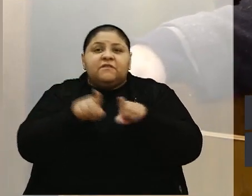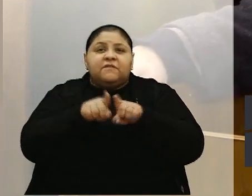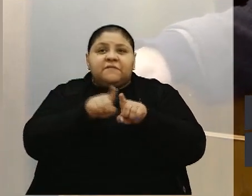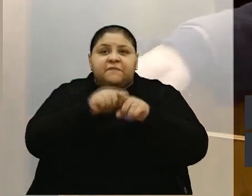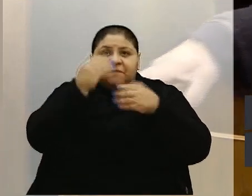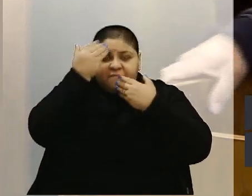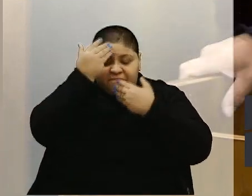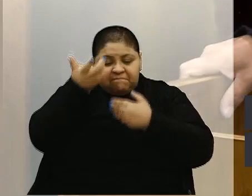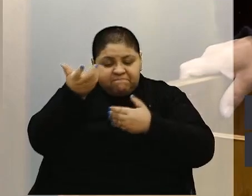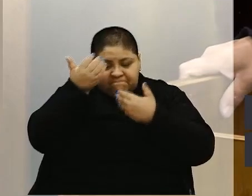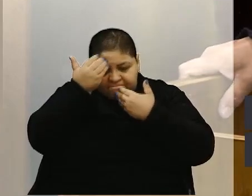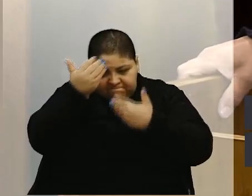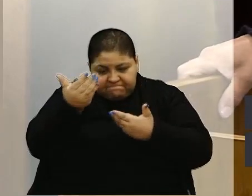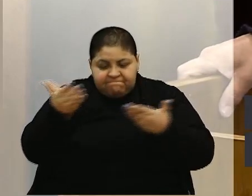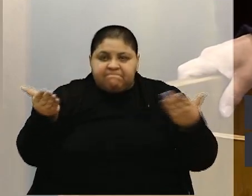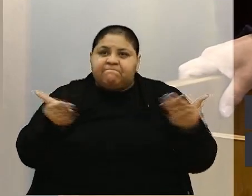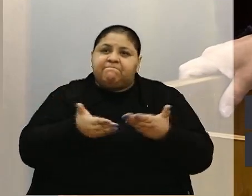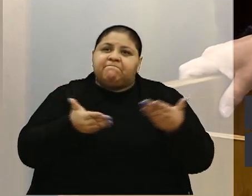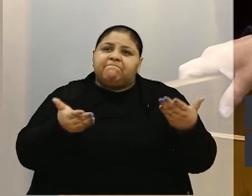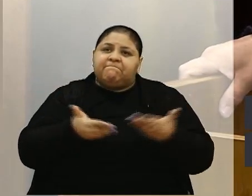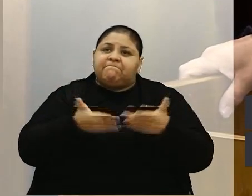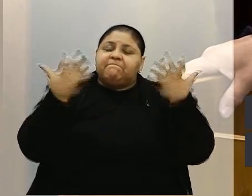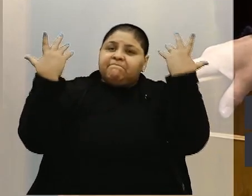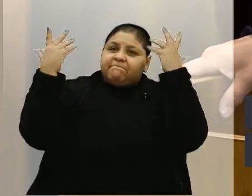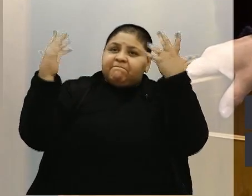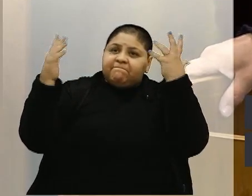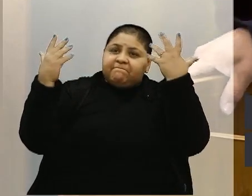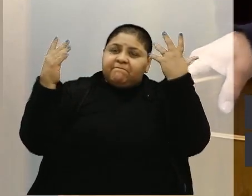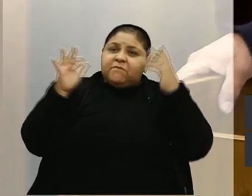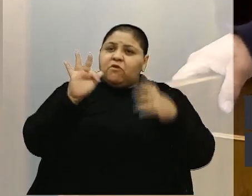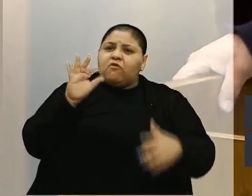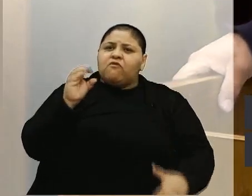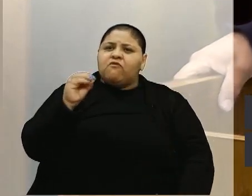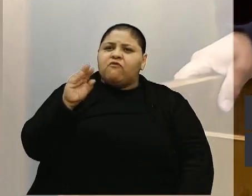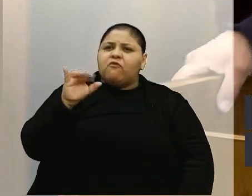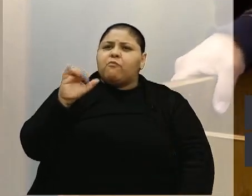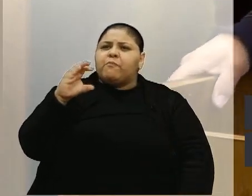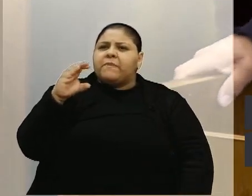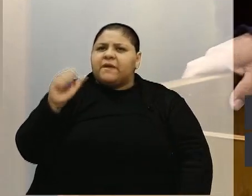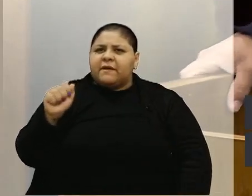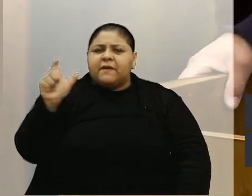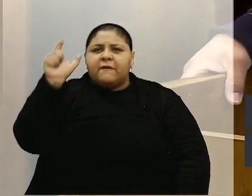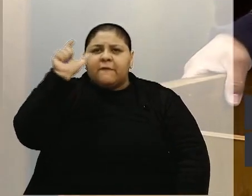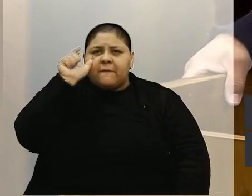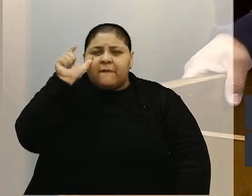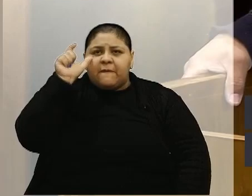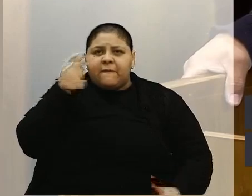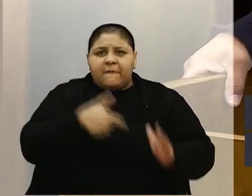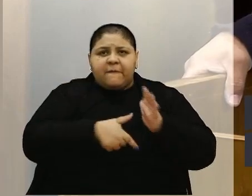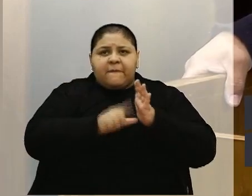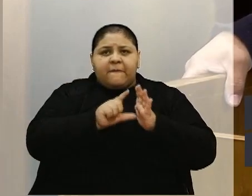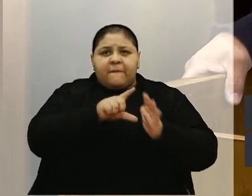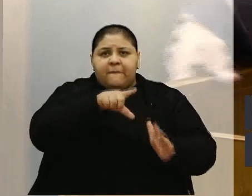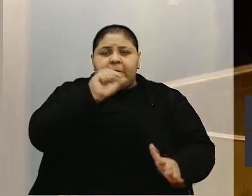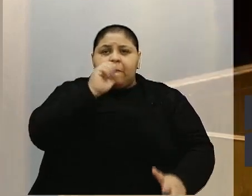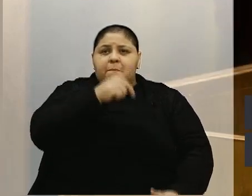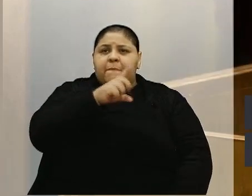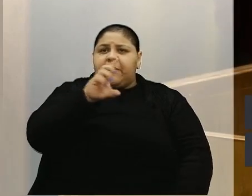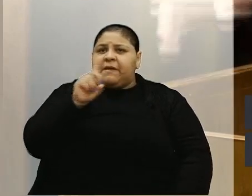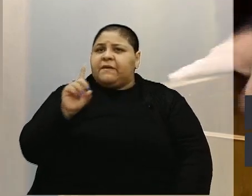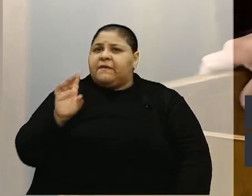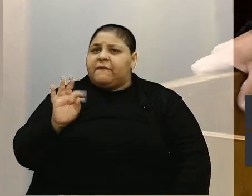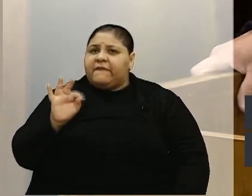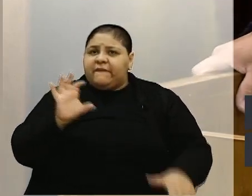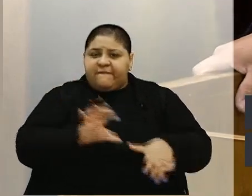grato, quero agradecer desde agora, parabenizar o Fubica, que está ali assistindo. Fubica, pré-candidato pelo PDT, grande